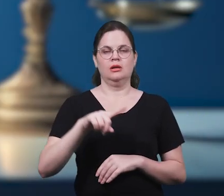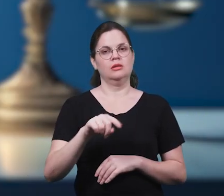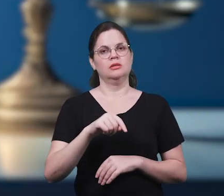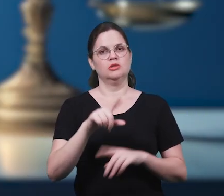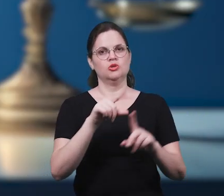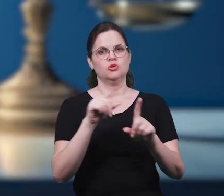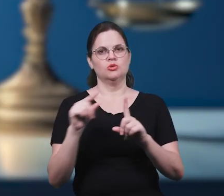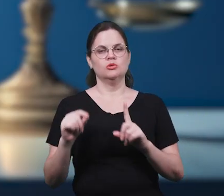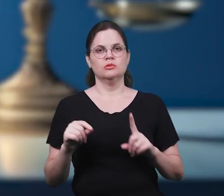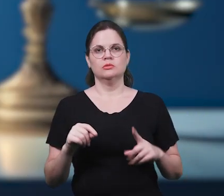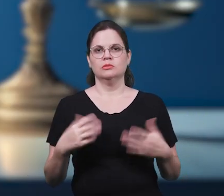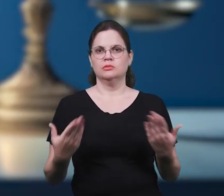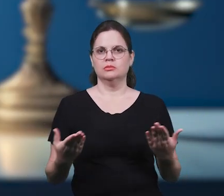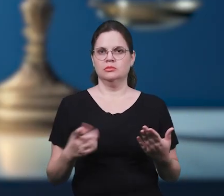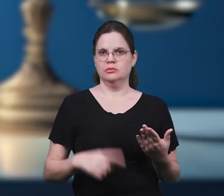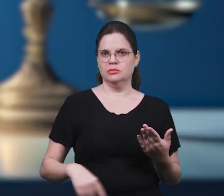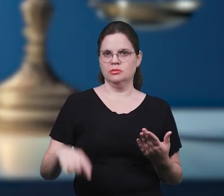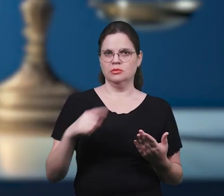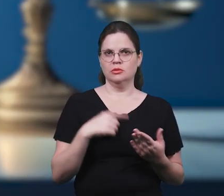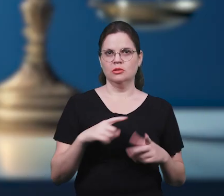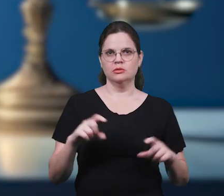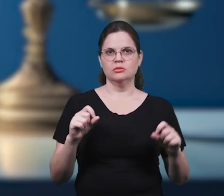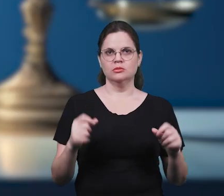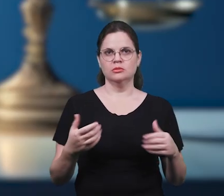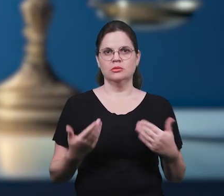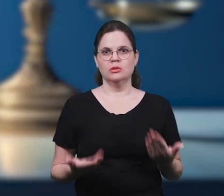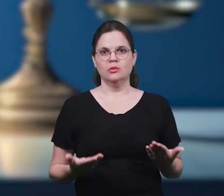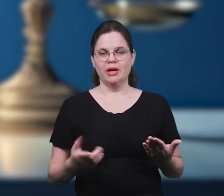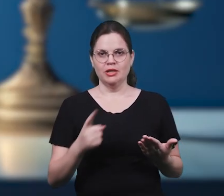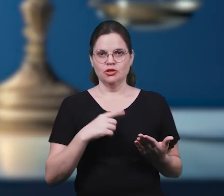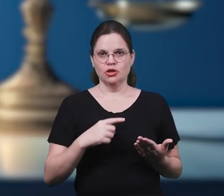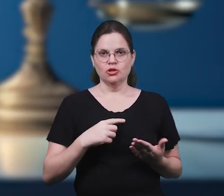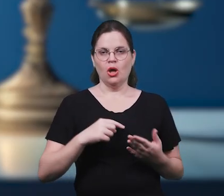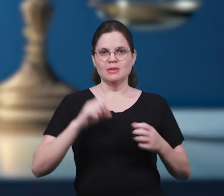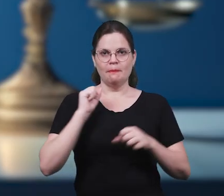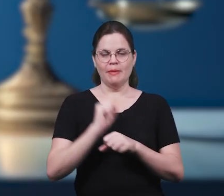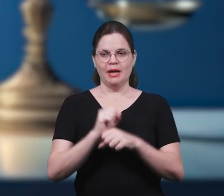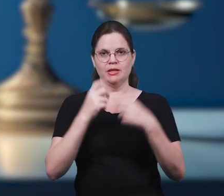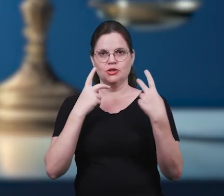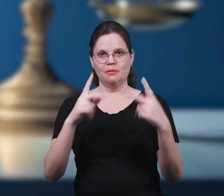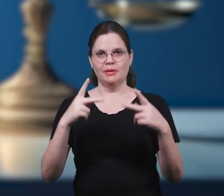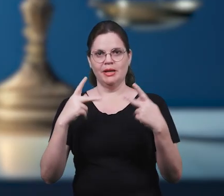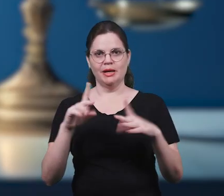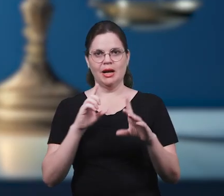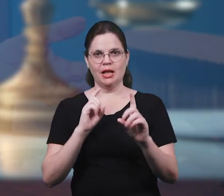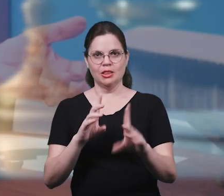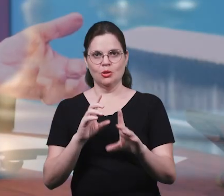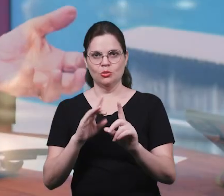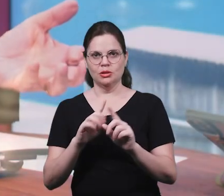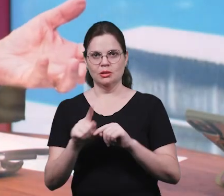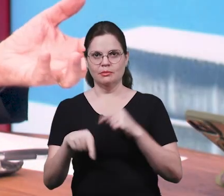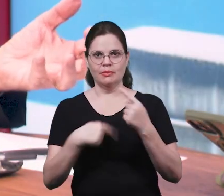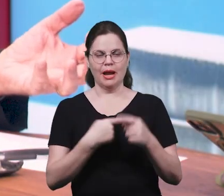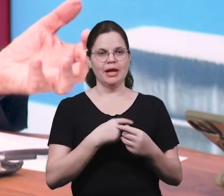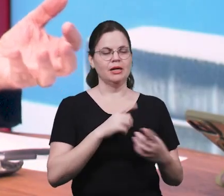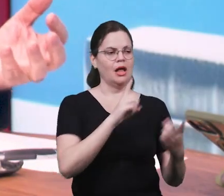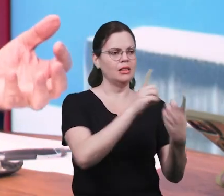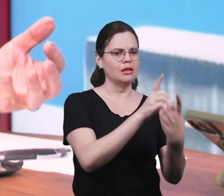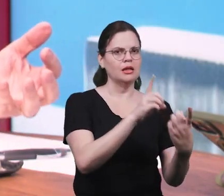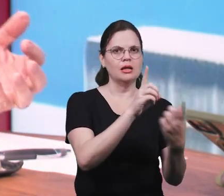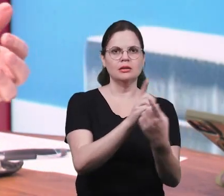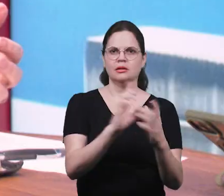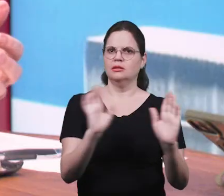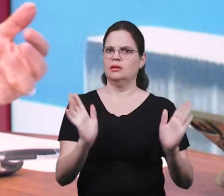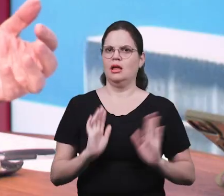razoável que nós deixemos a palavra de Deus e sirvamos à mesa. Então, Gilson, a importância do diácono, ele é